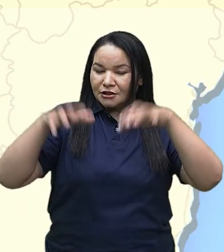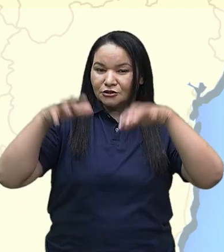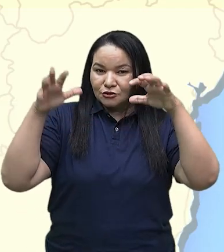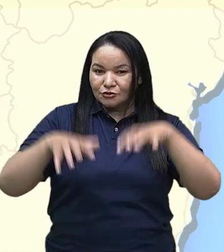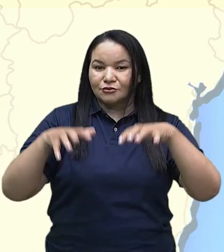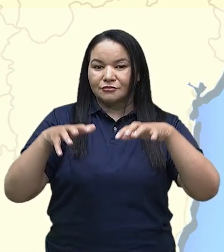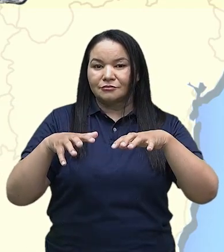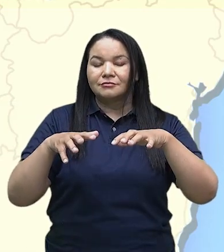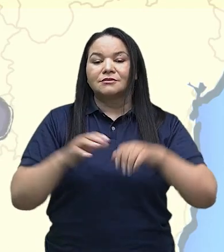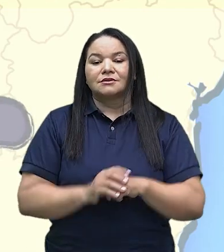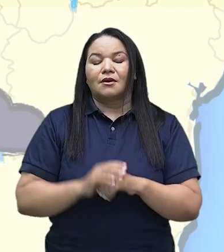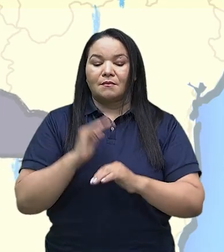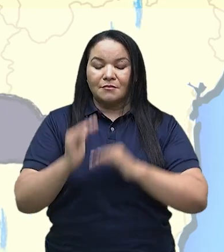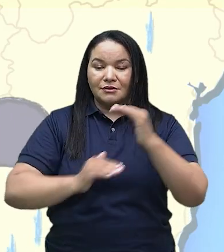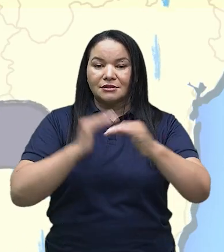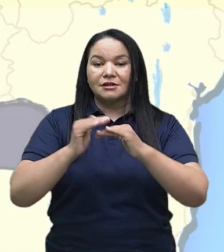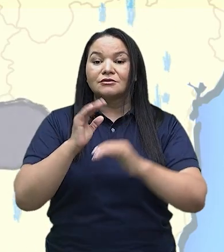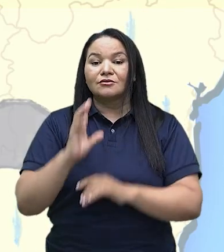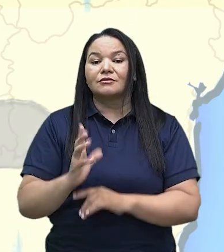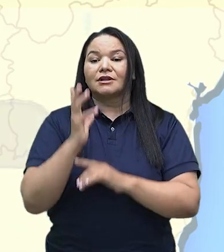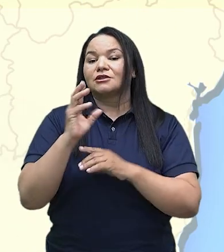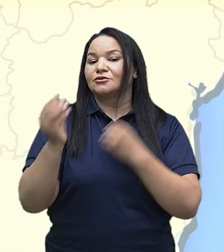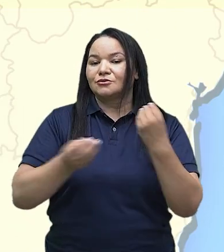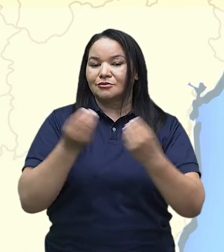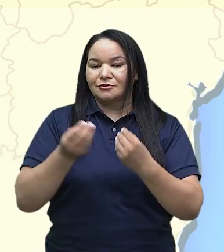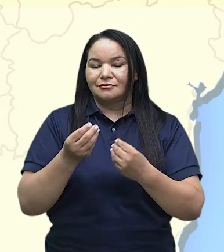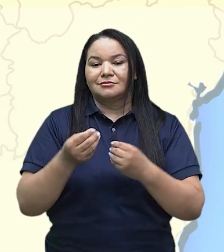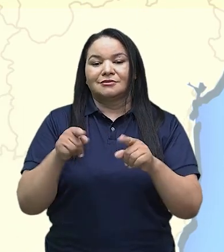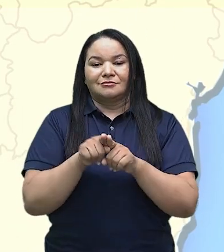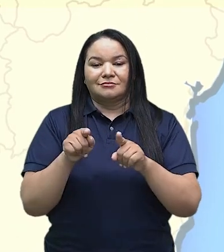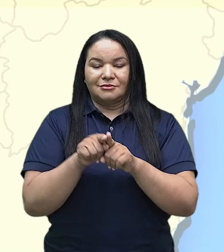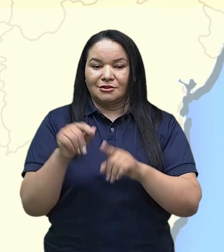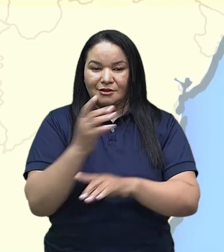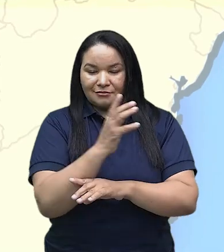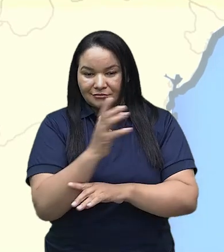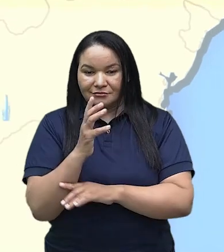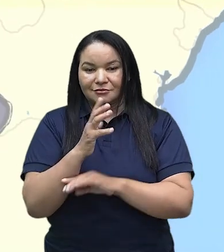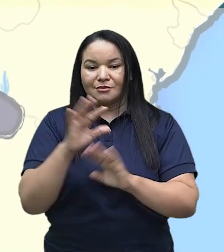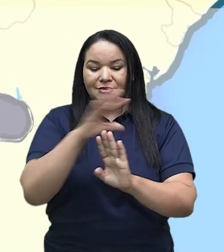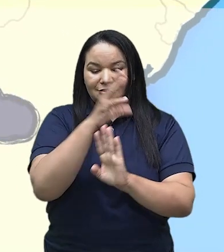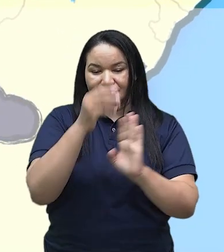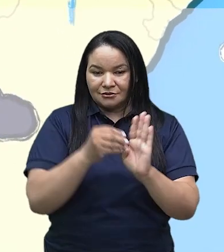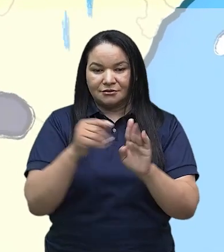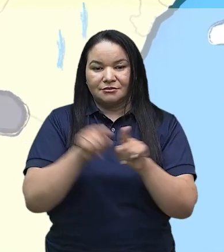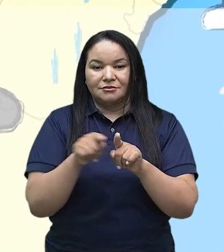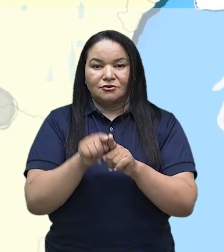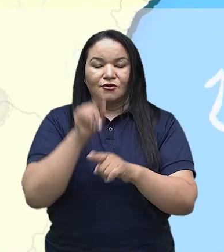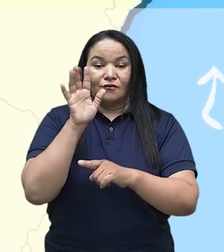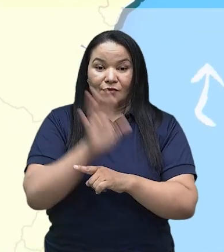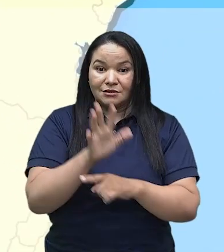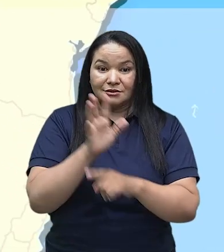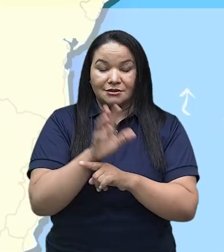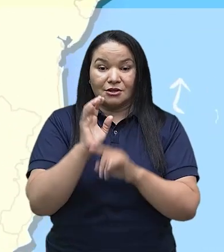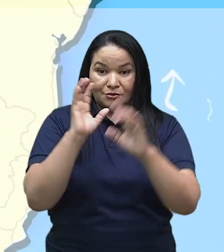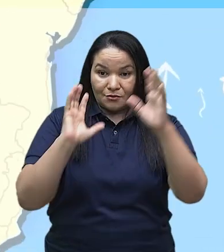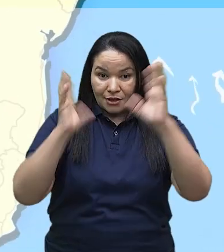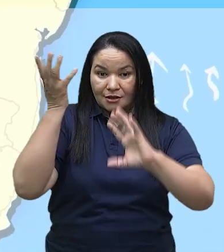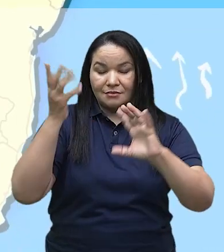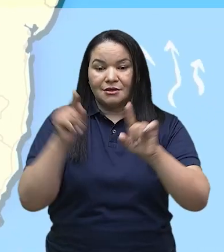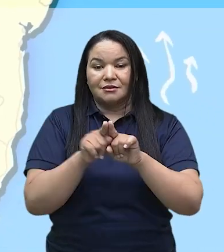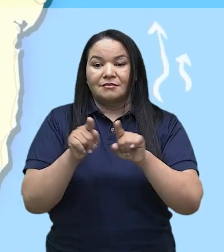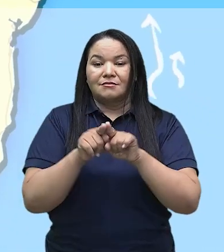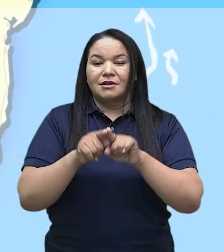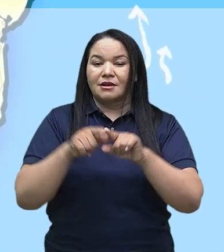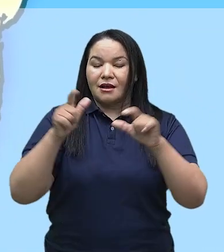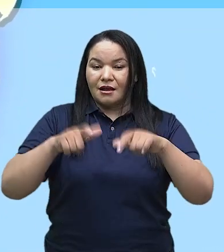processo resultou na aquisição da água, alimentando não apenas a Amazônia, mas também influenciando o clima e o fornecimento de água